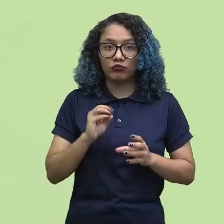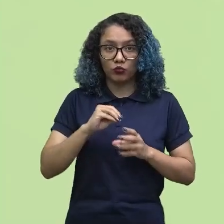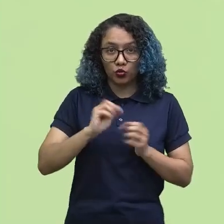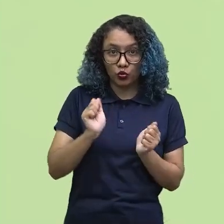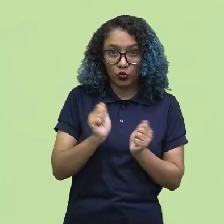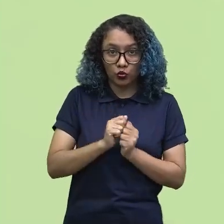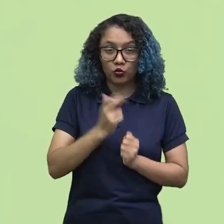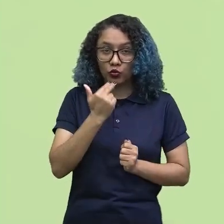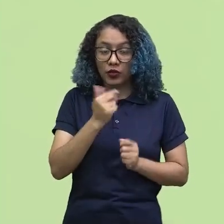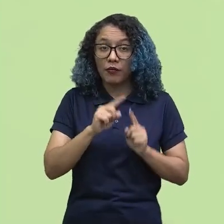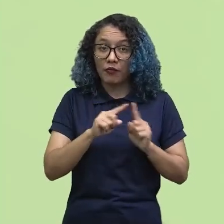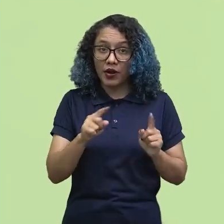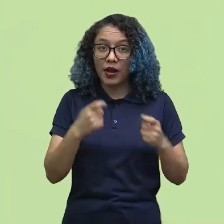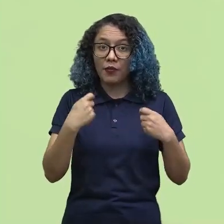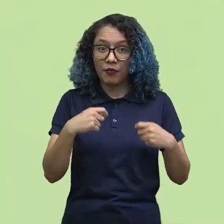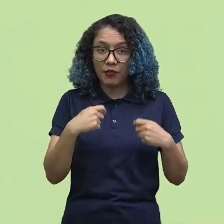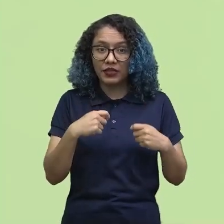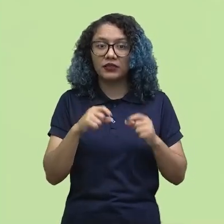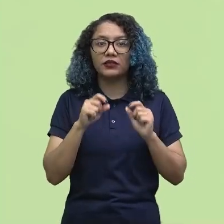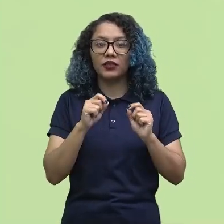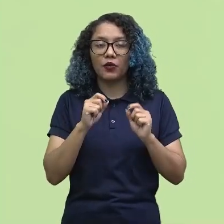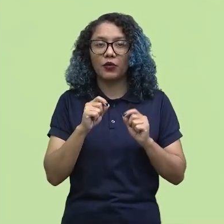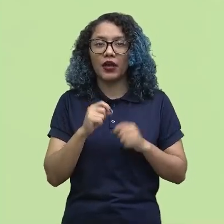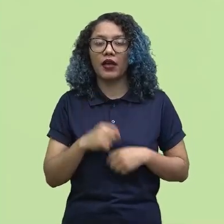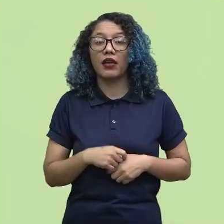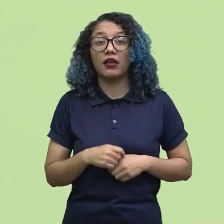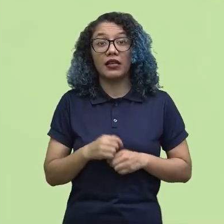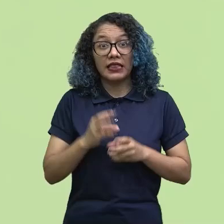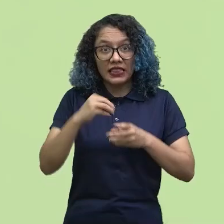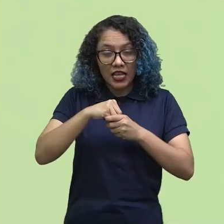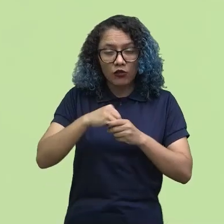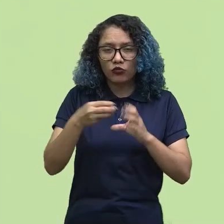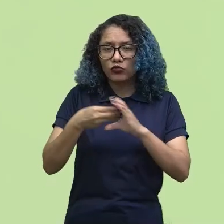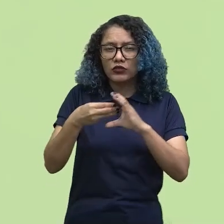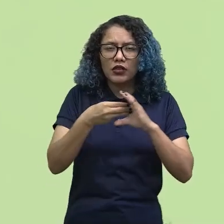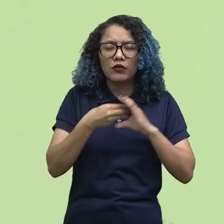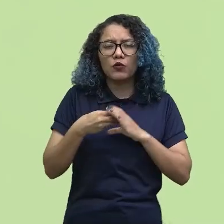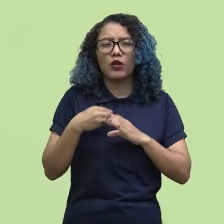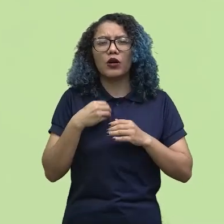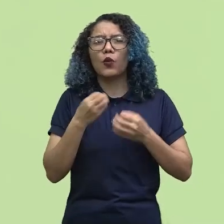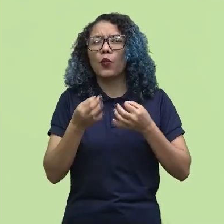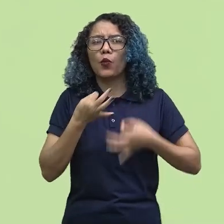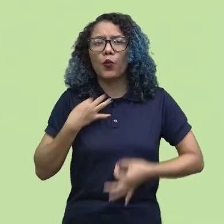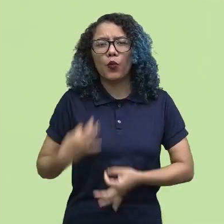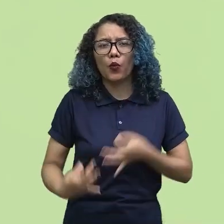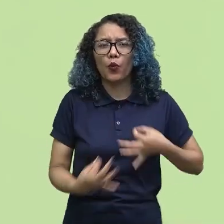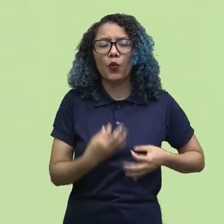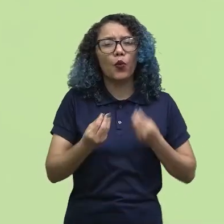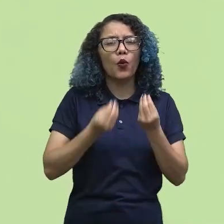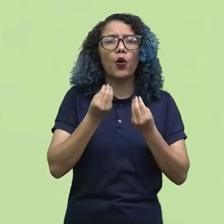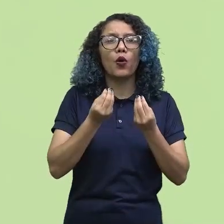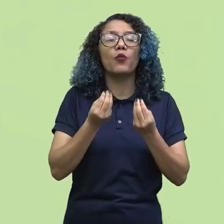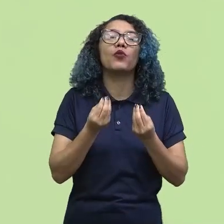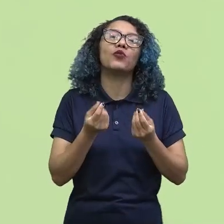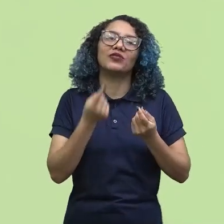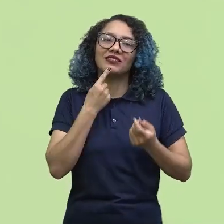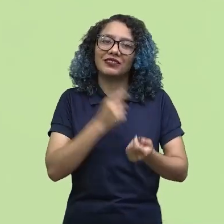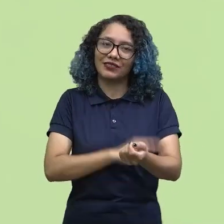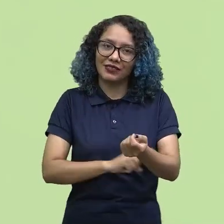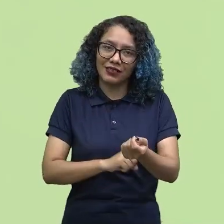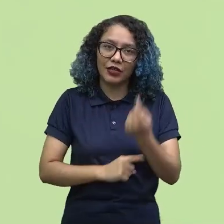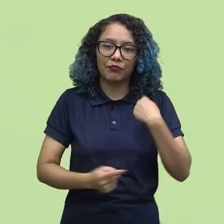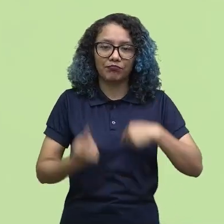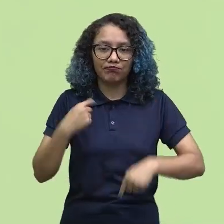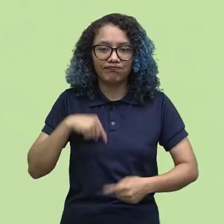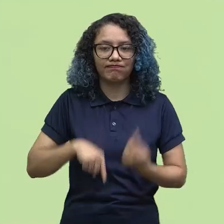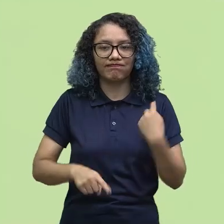Só que esse nutriente precisa chegar nas nossas células. Como que ele vai chegar lá? A partir da circulação do sangue, né, que leva